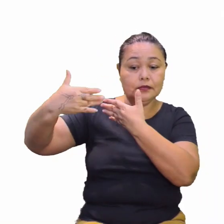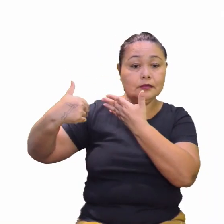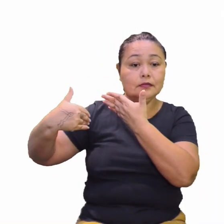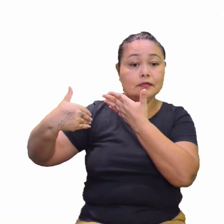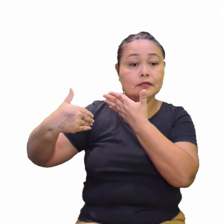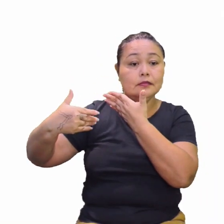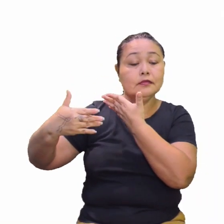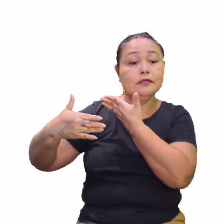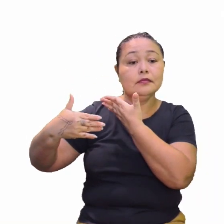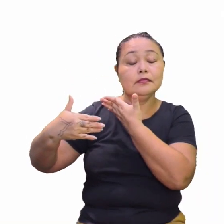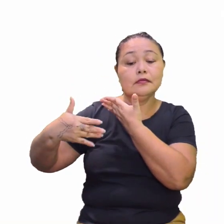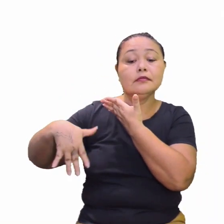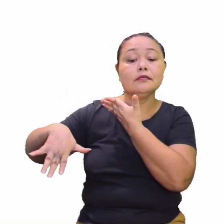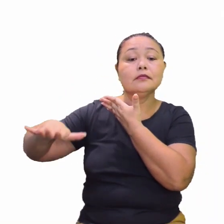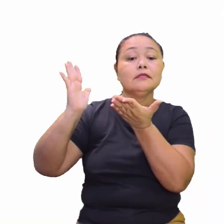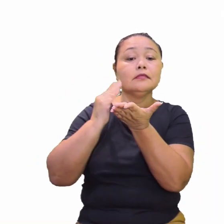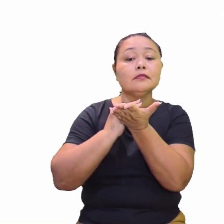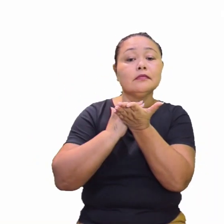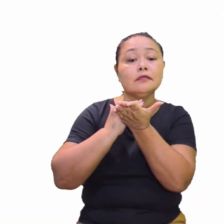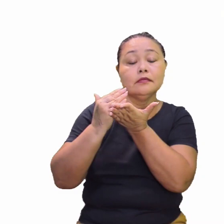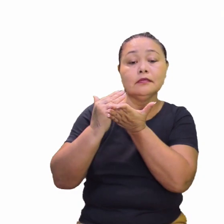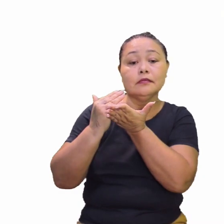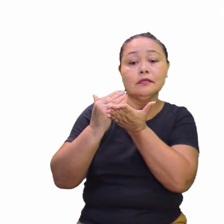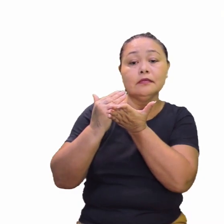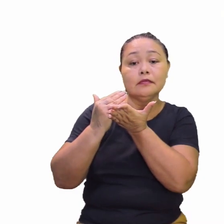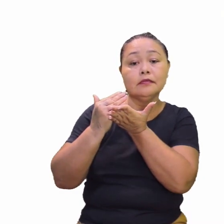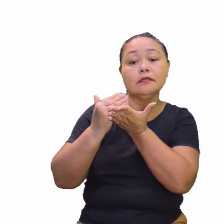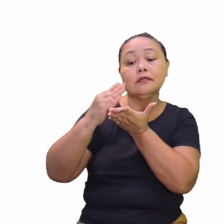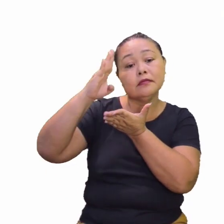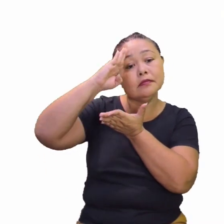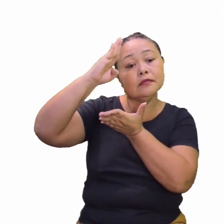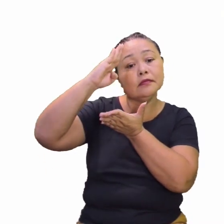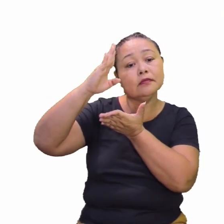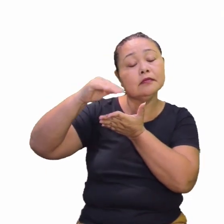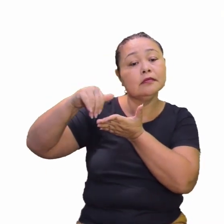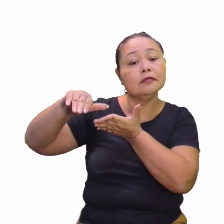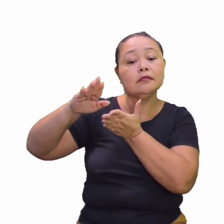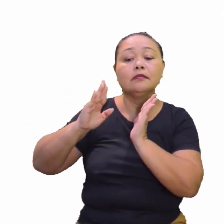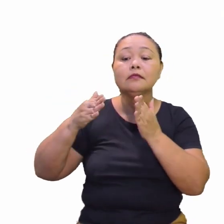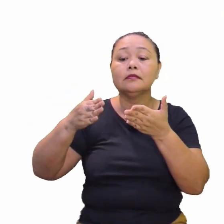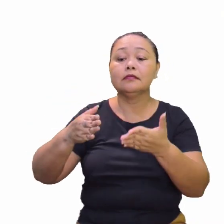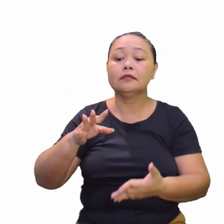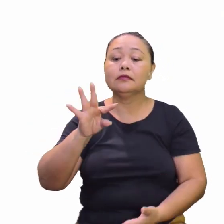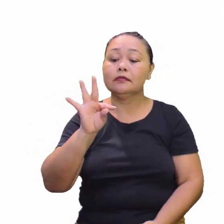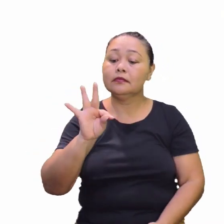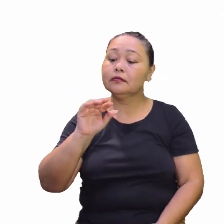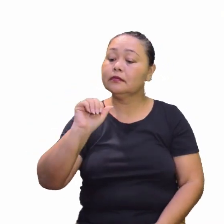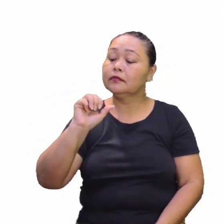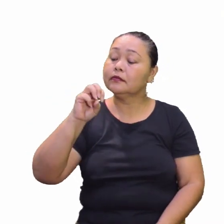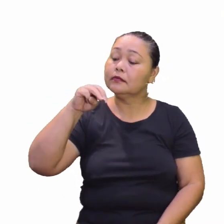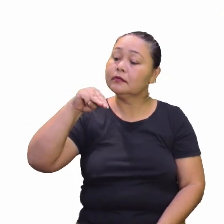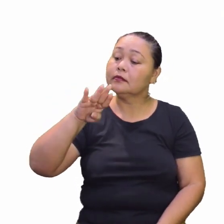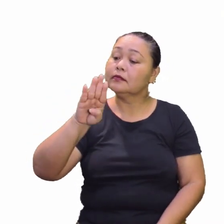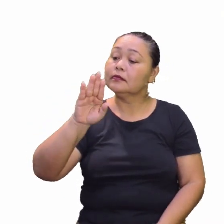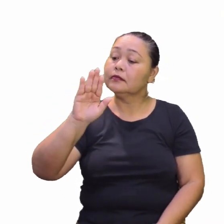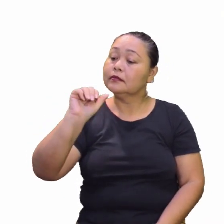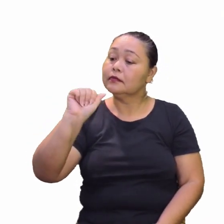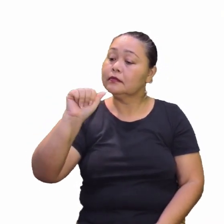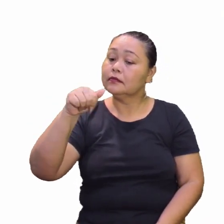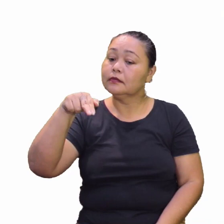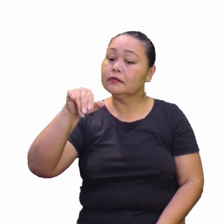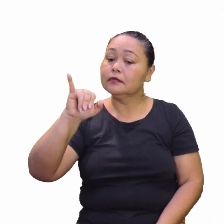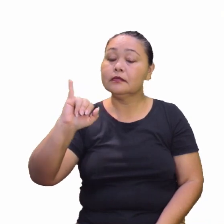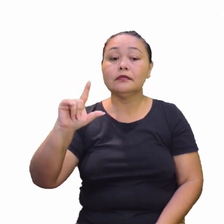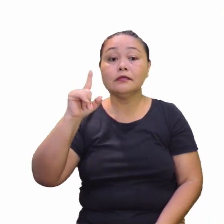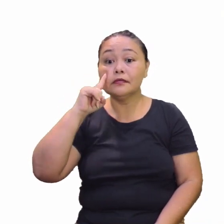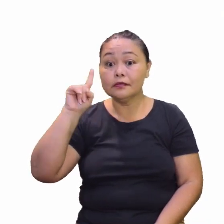Então, ela começa a ser um destaque, principalmente na produção de tambaqui. Olha